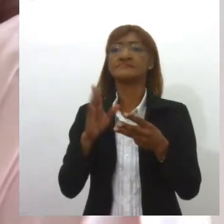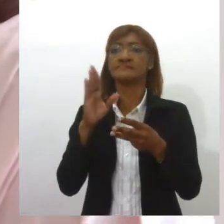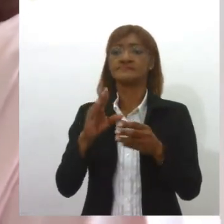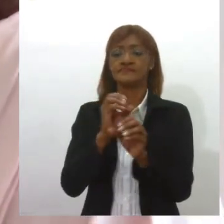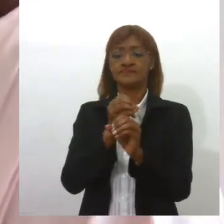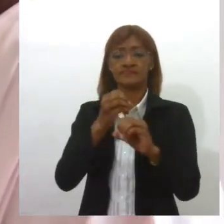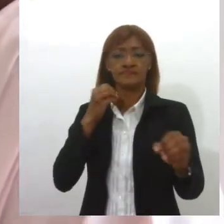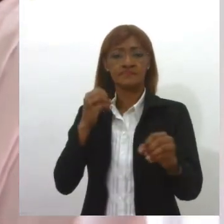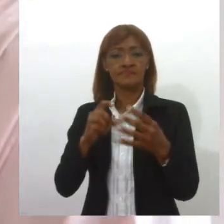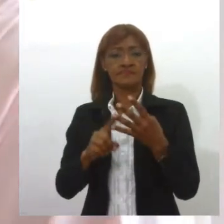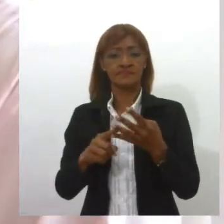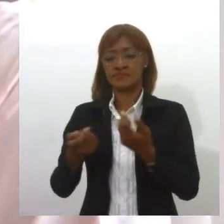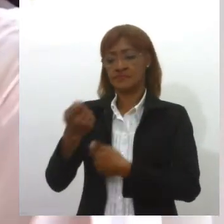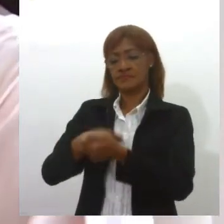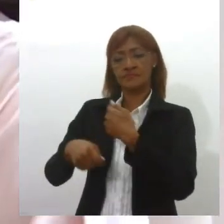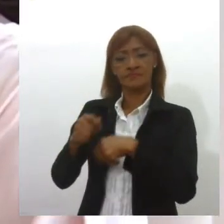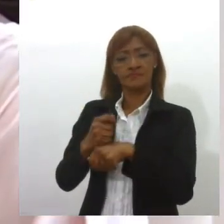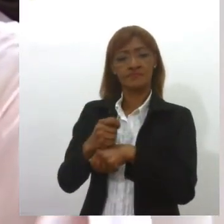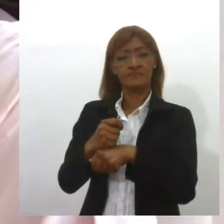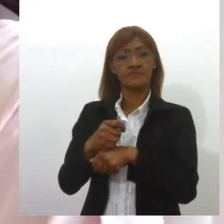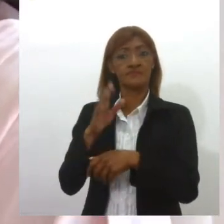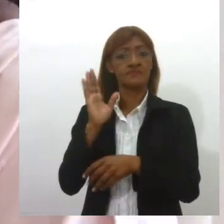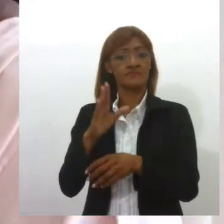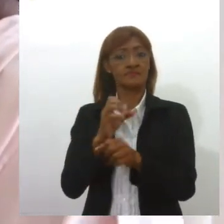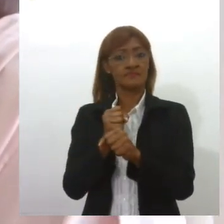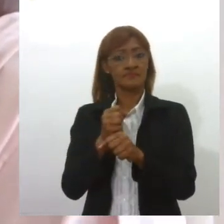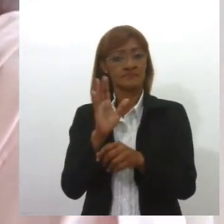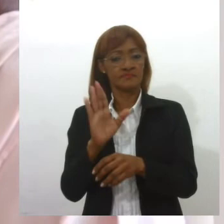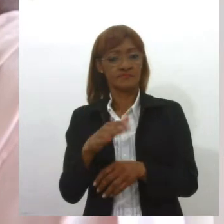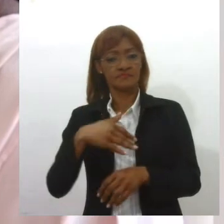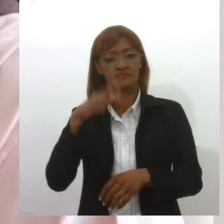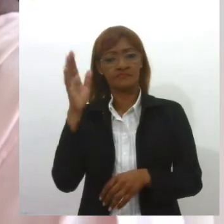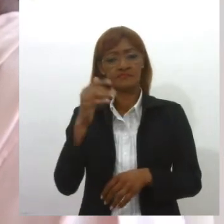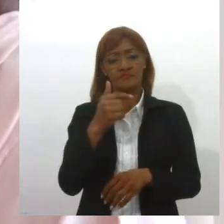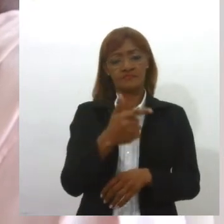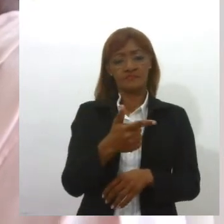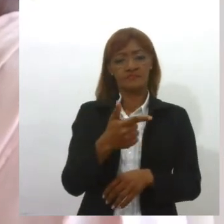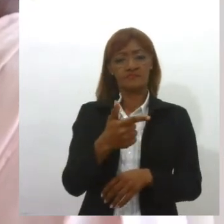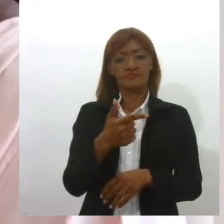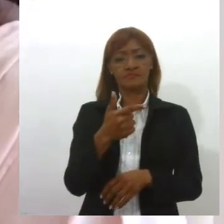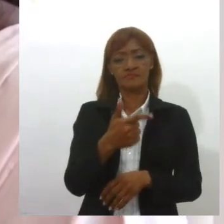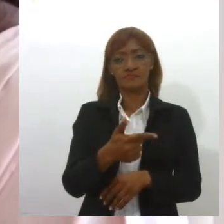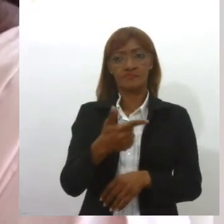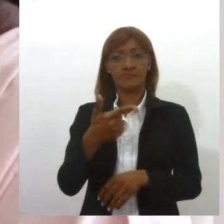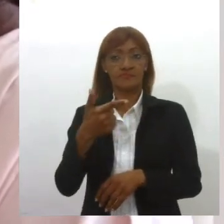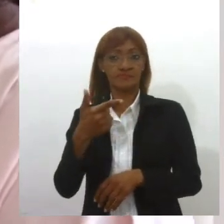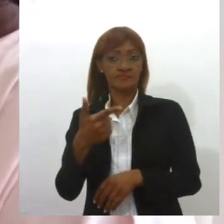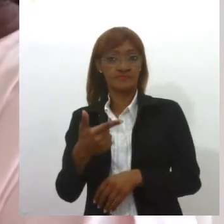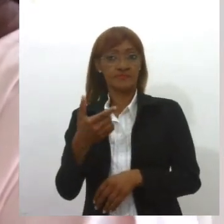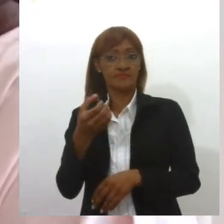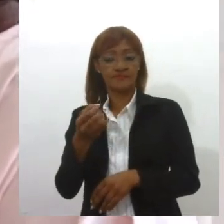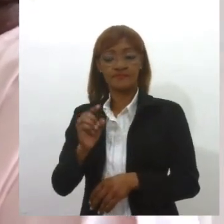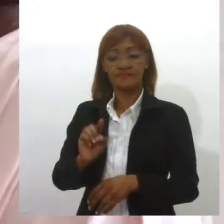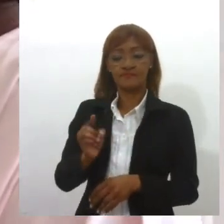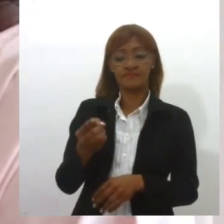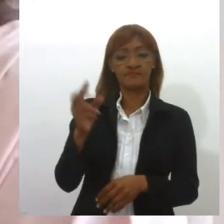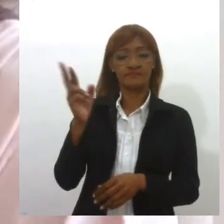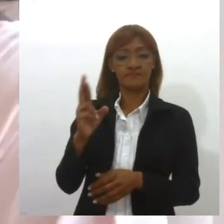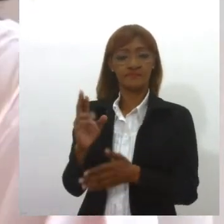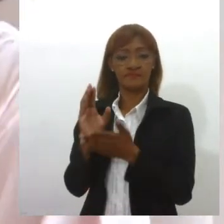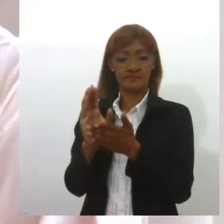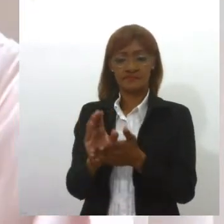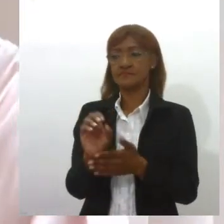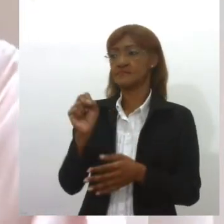administração. Ao todo serão investidos cerca de mais de R$220 mil, né, entre essas bolsas dessas 4 pessoas.